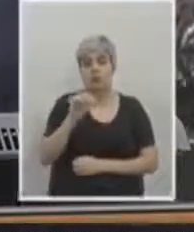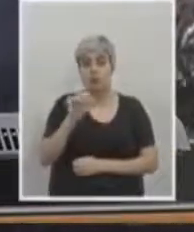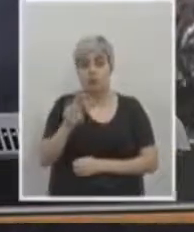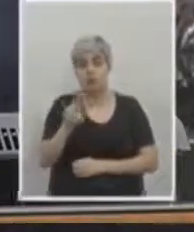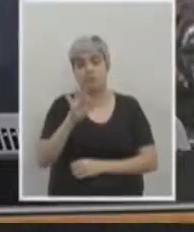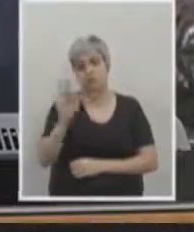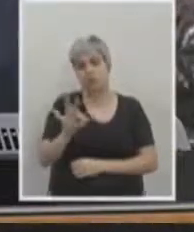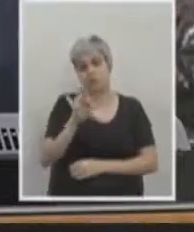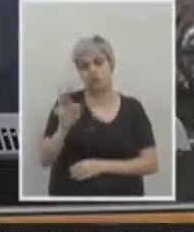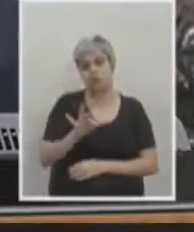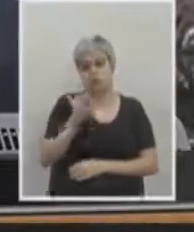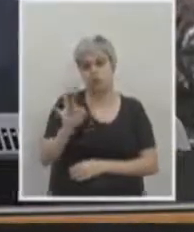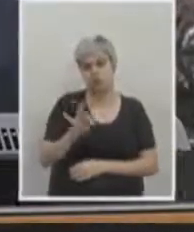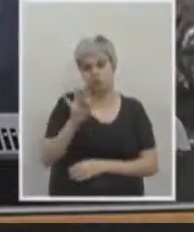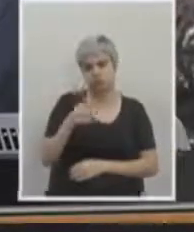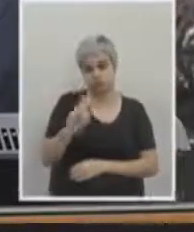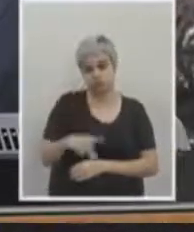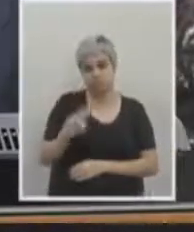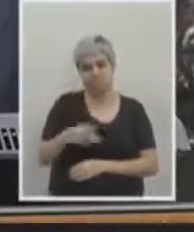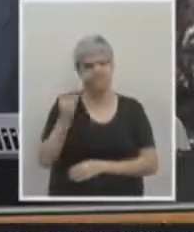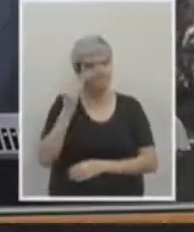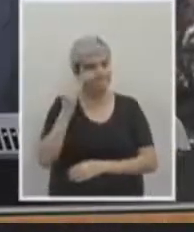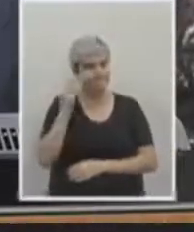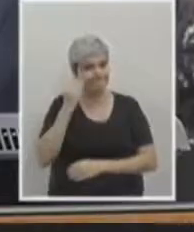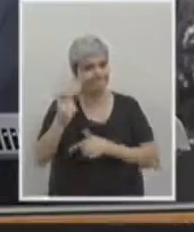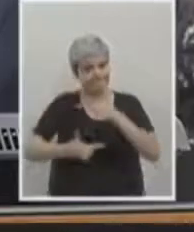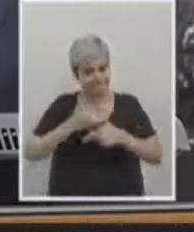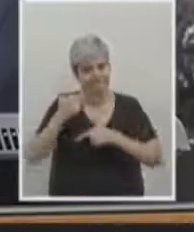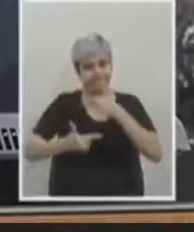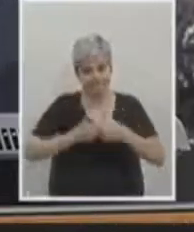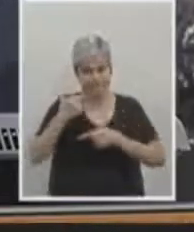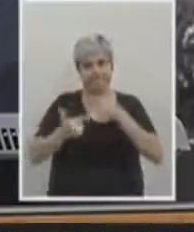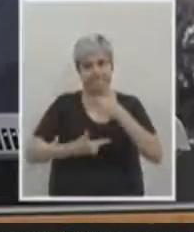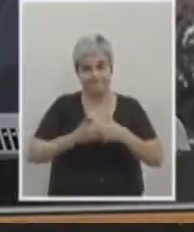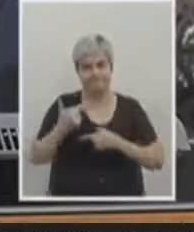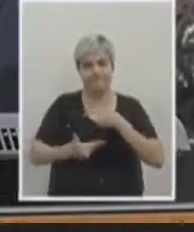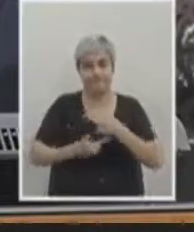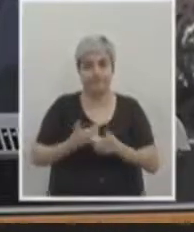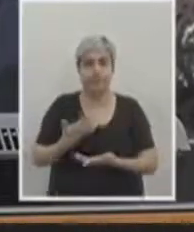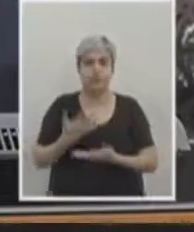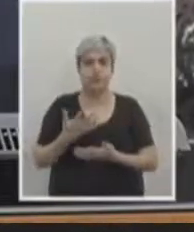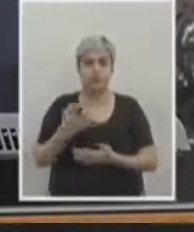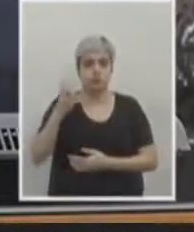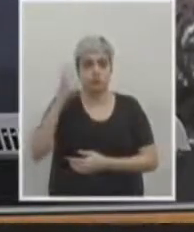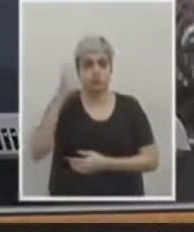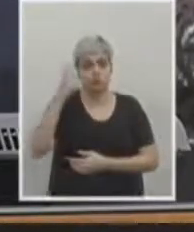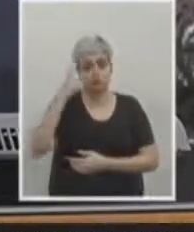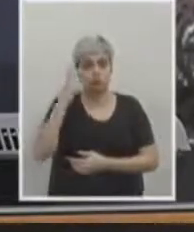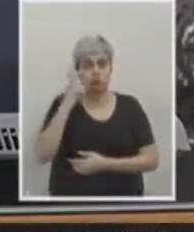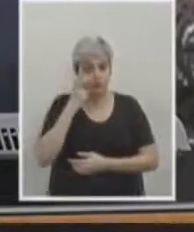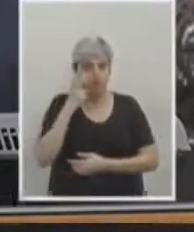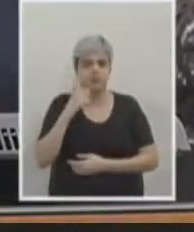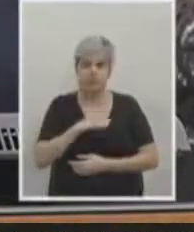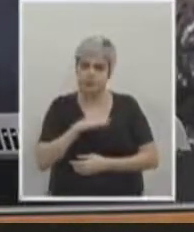12 federais. Nós estamos lutando. Deputado Zé Guilherme acaba de mandar uma emenda lá,